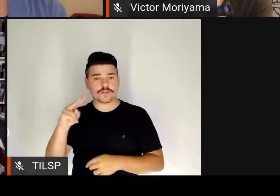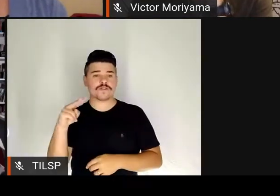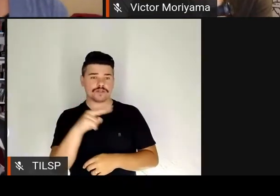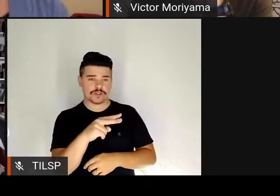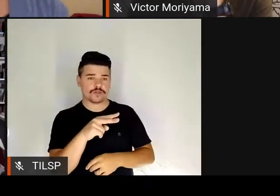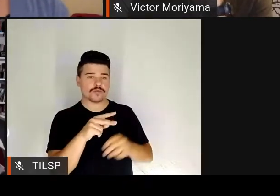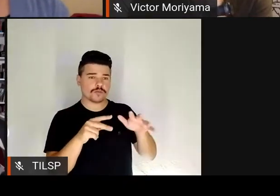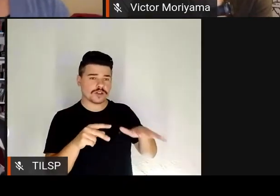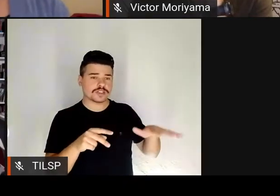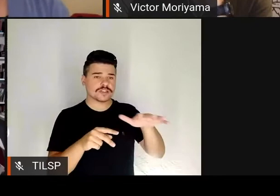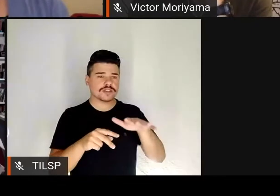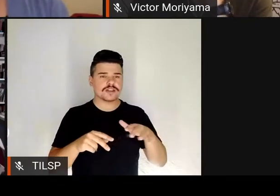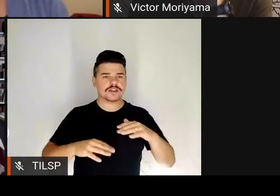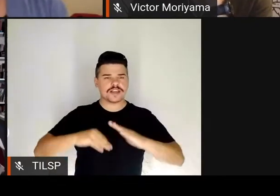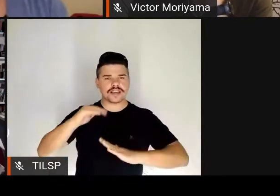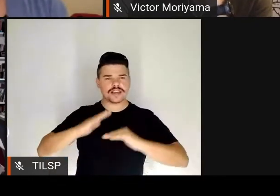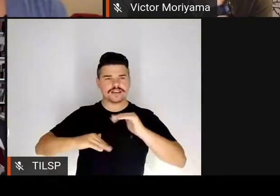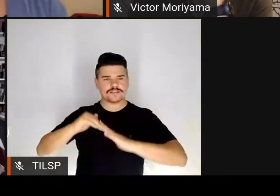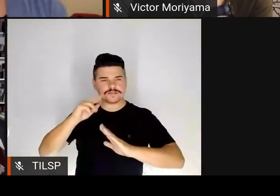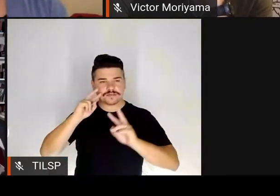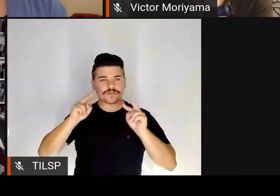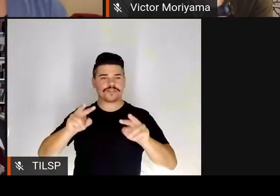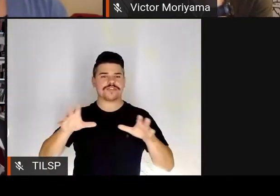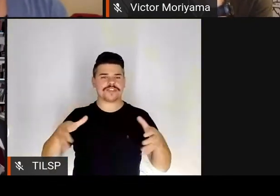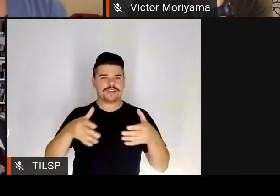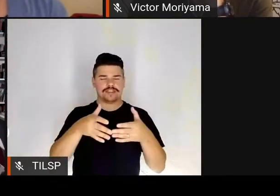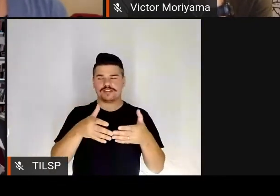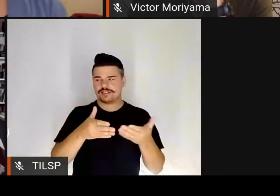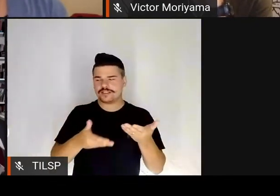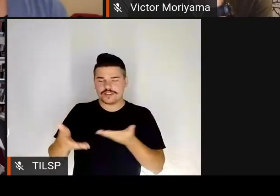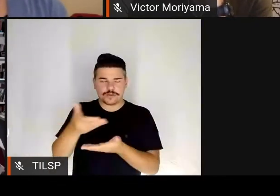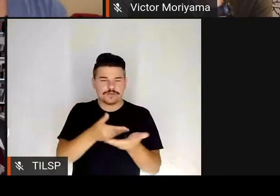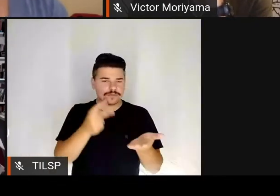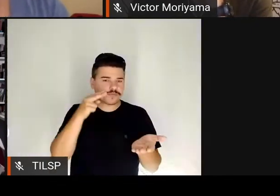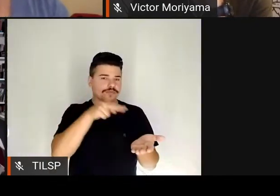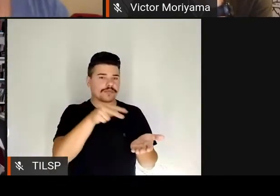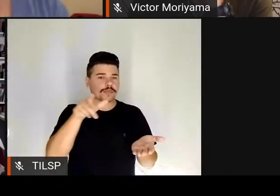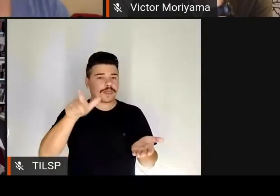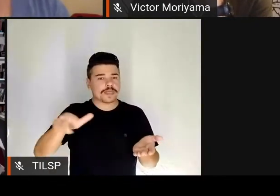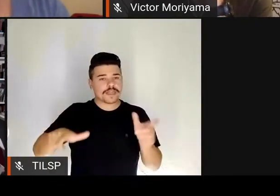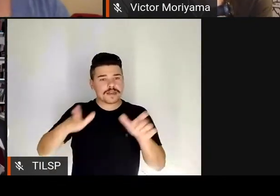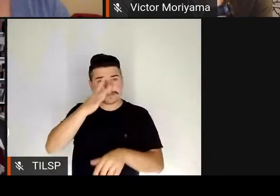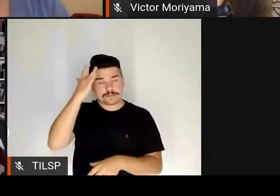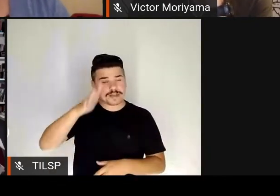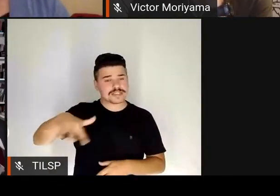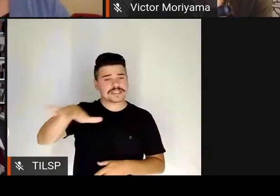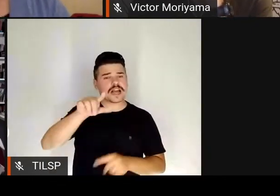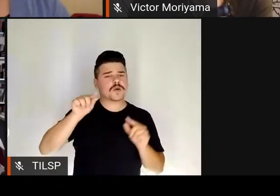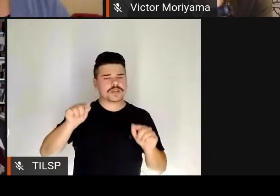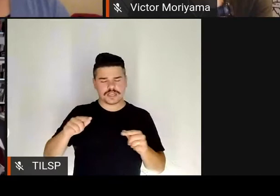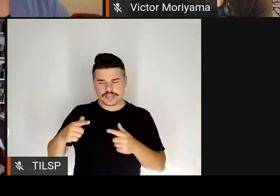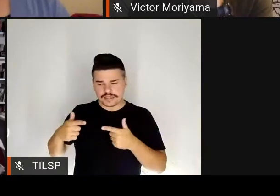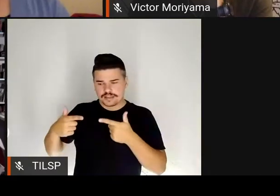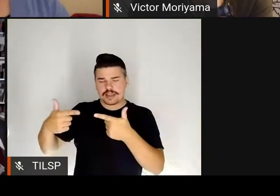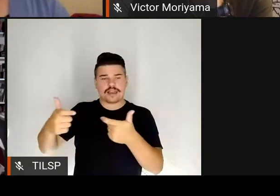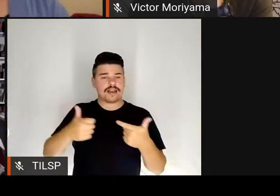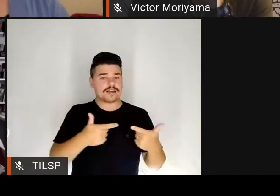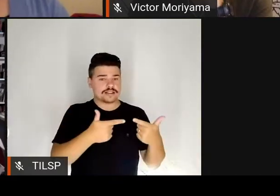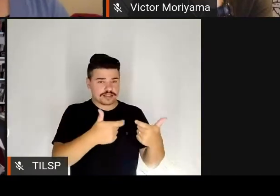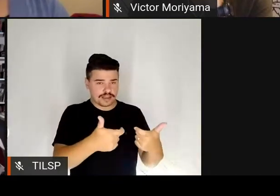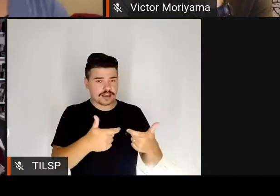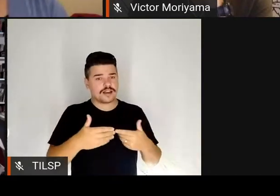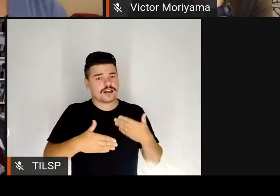batalha, né, e daí se a gente pensa que o próprio evento guerra sofreu esse tipo